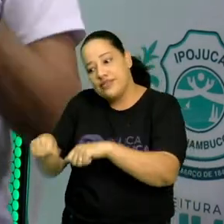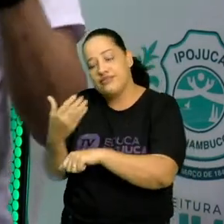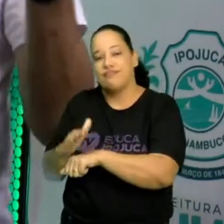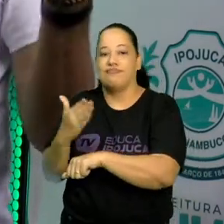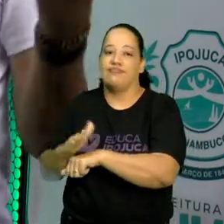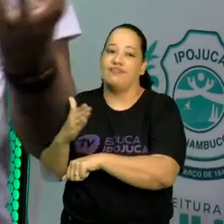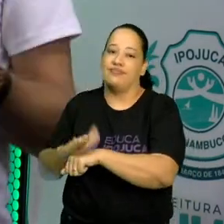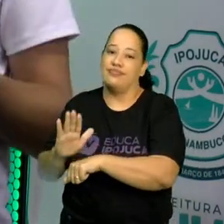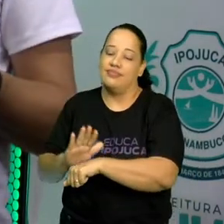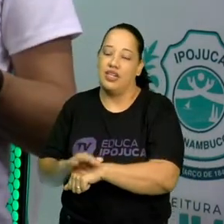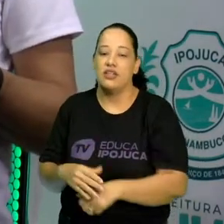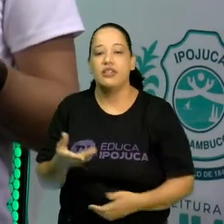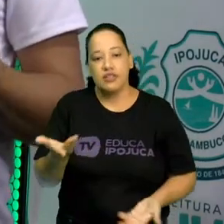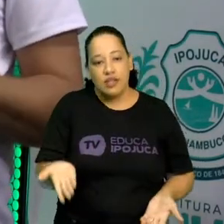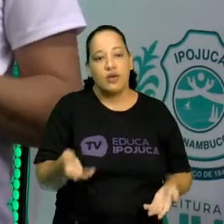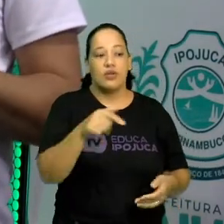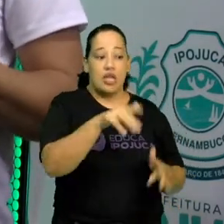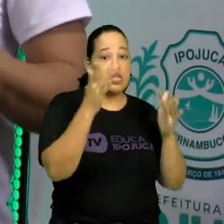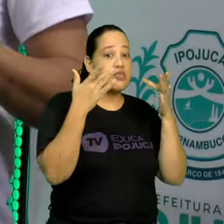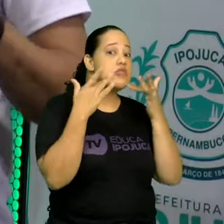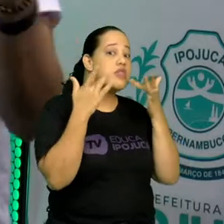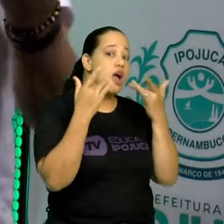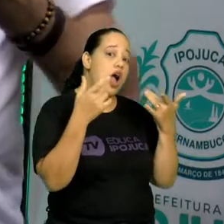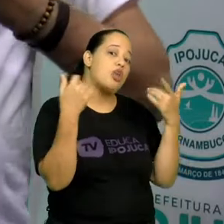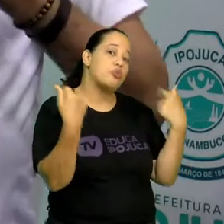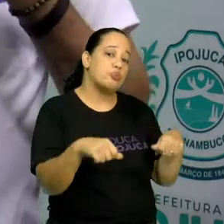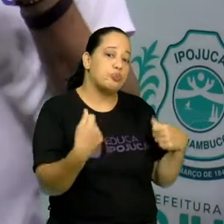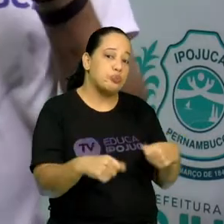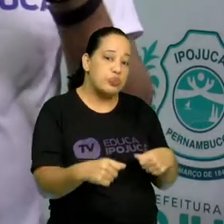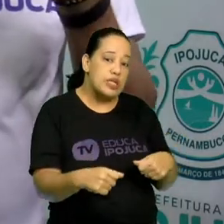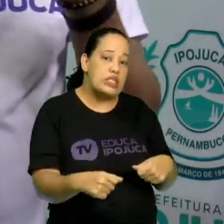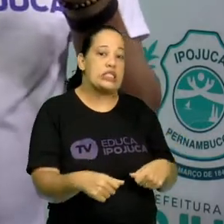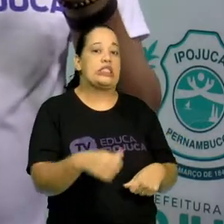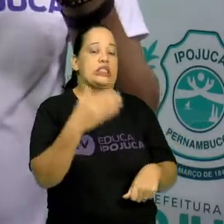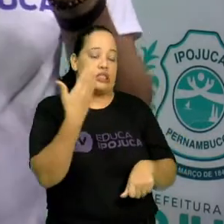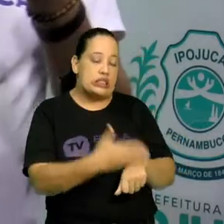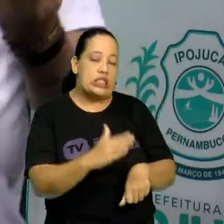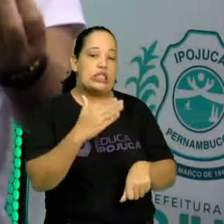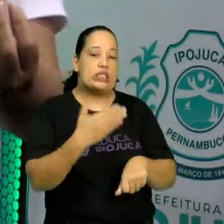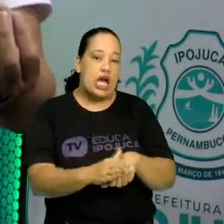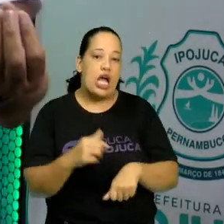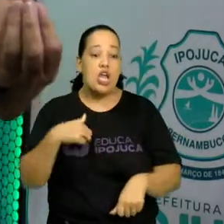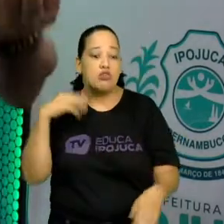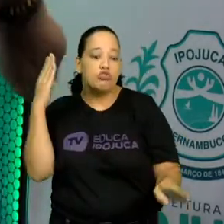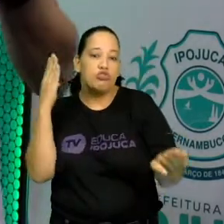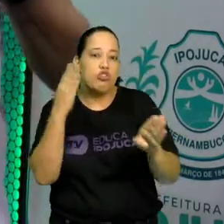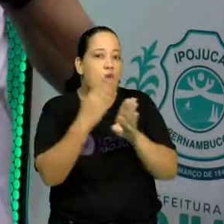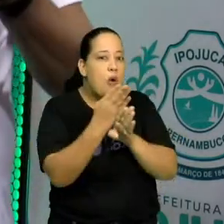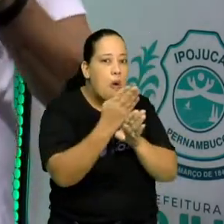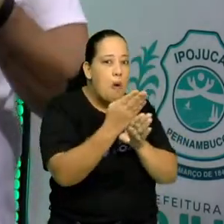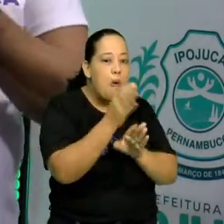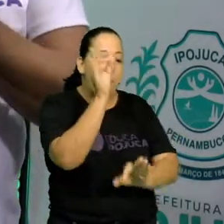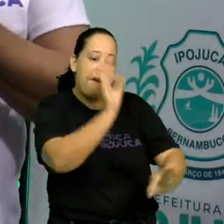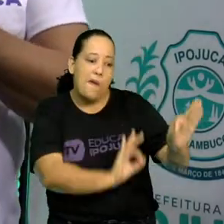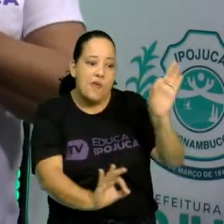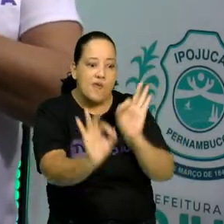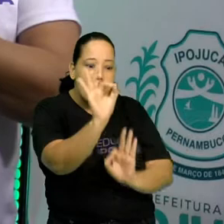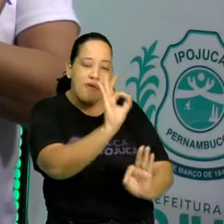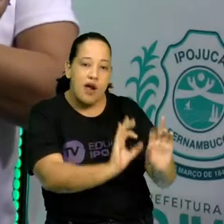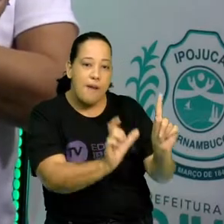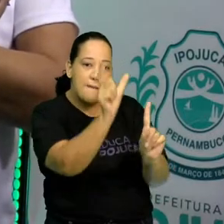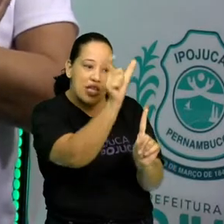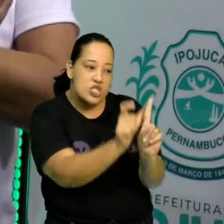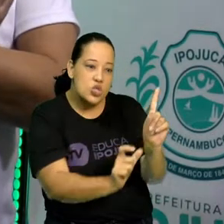gente aprimora o trabalho, a gente descobre coisas, a gente constrói a personagem,